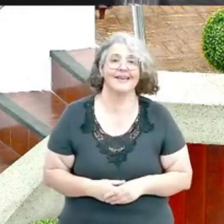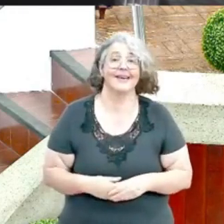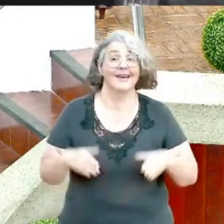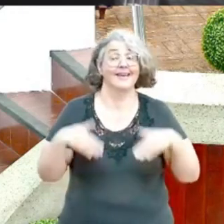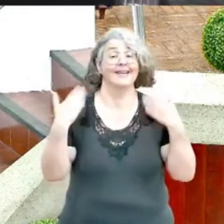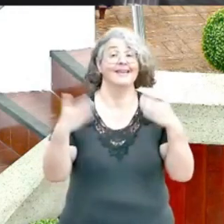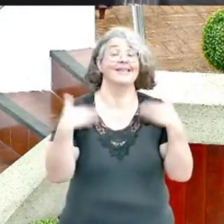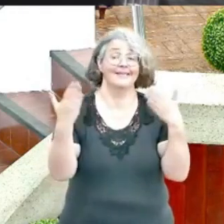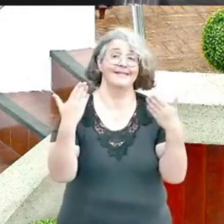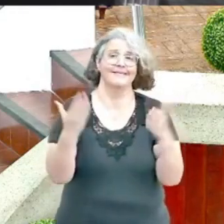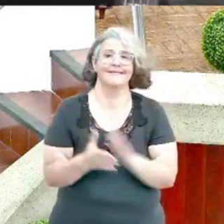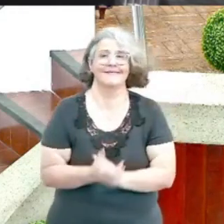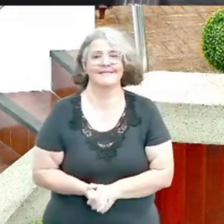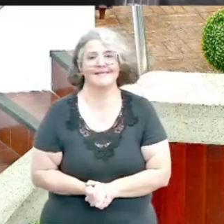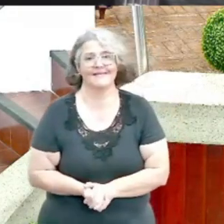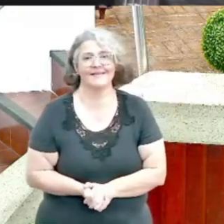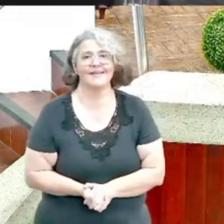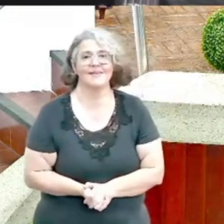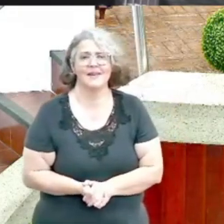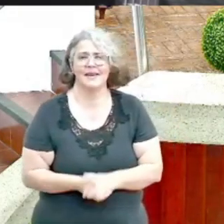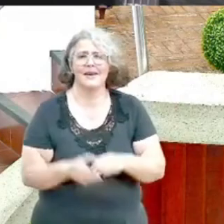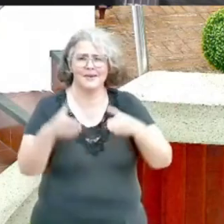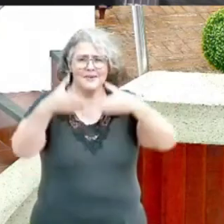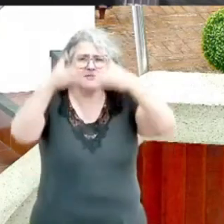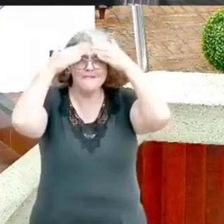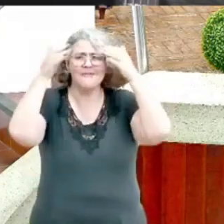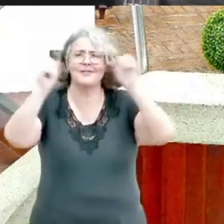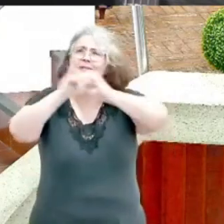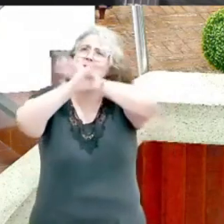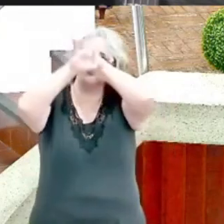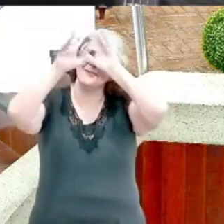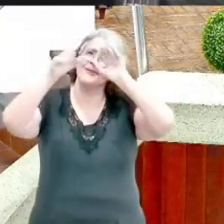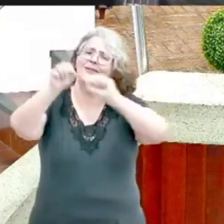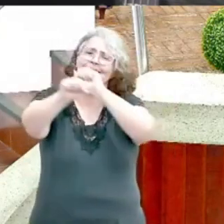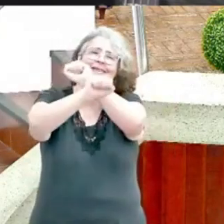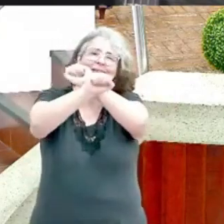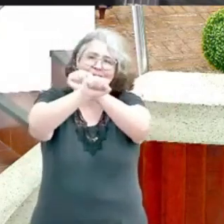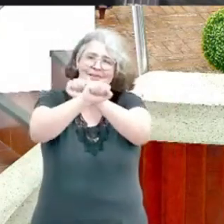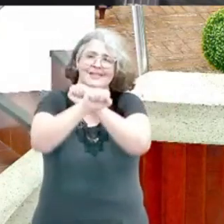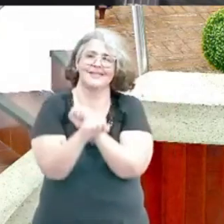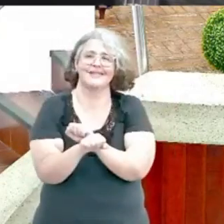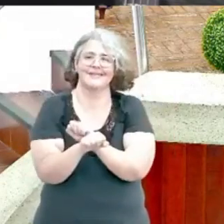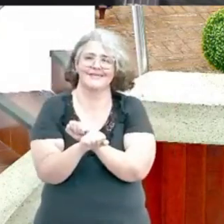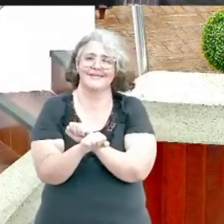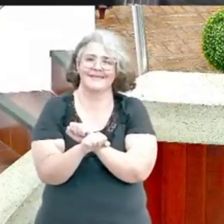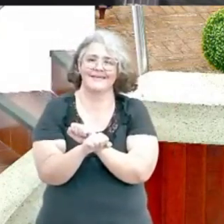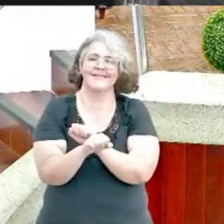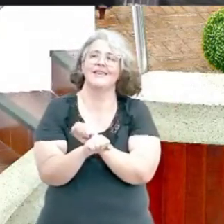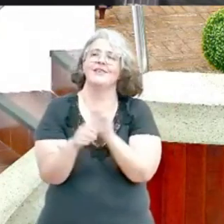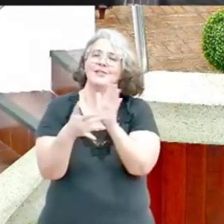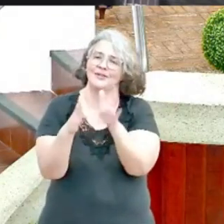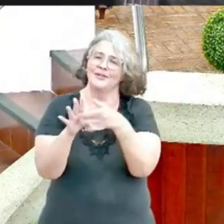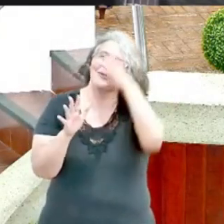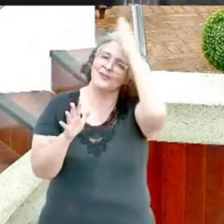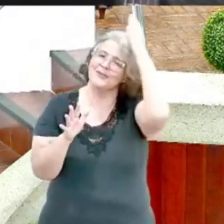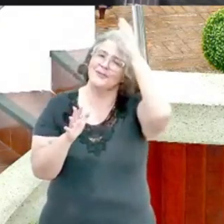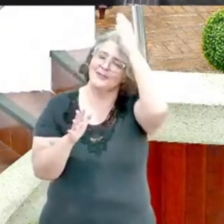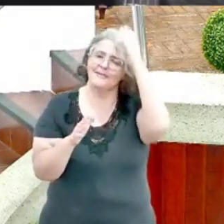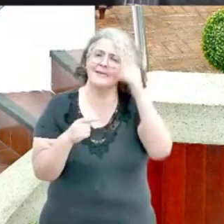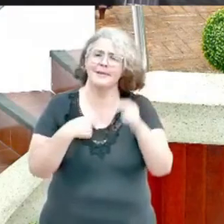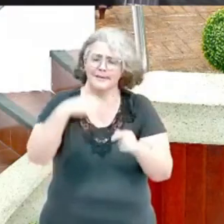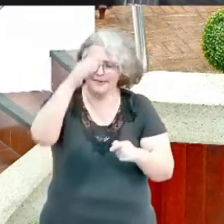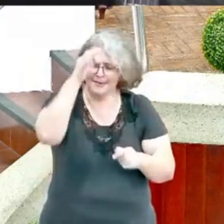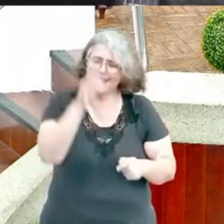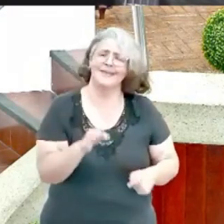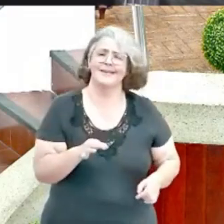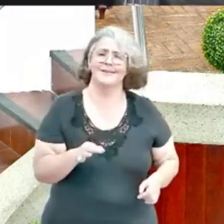alegria, é coroa de glória, é esperança no dia de Cristo Jesus. Eu estou convencido de que Deus